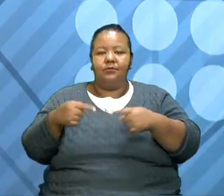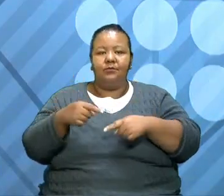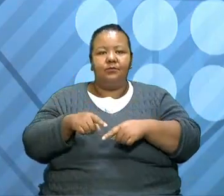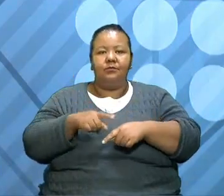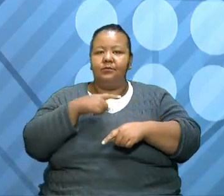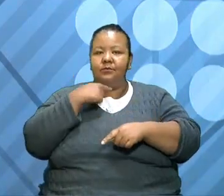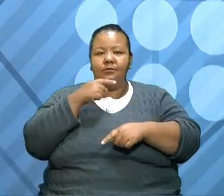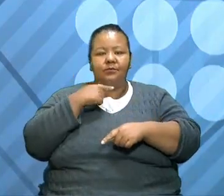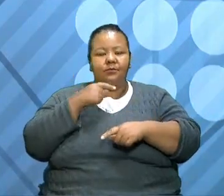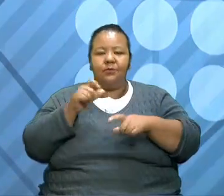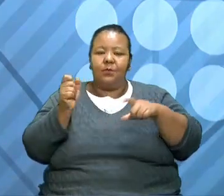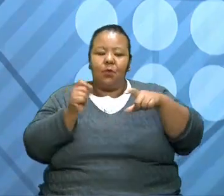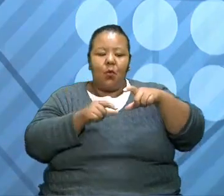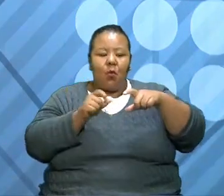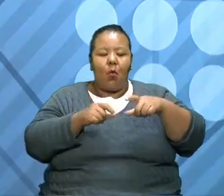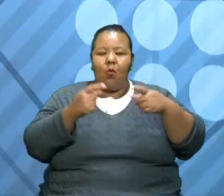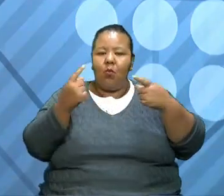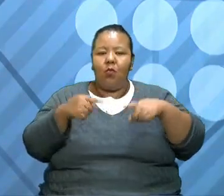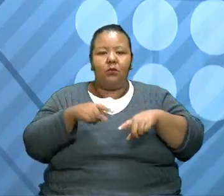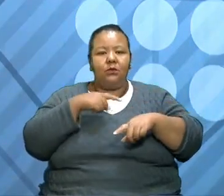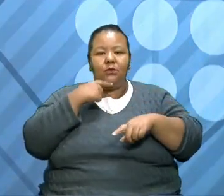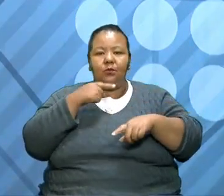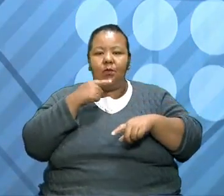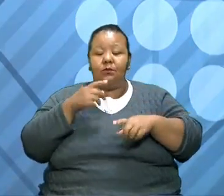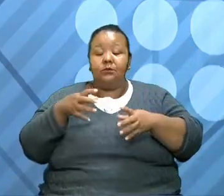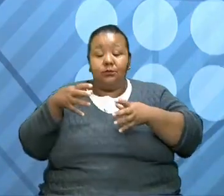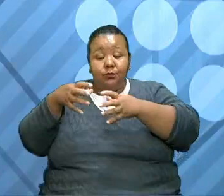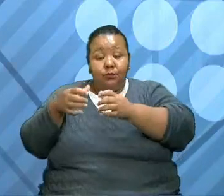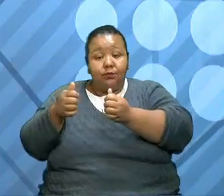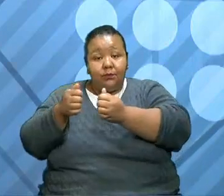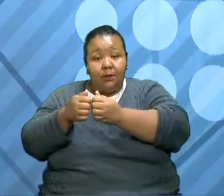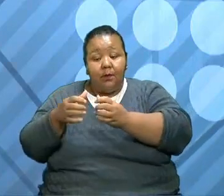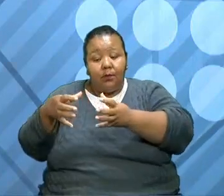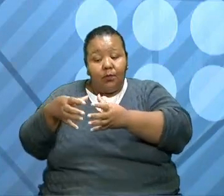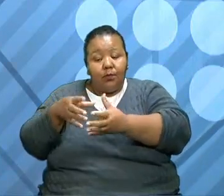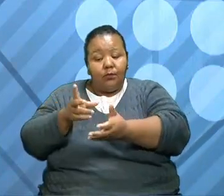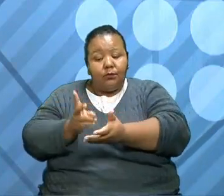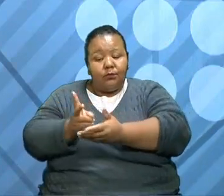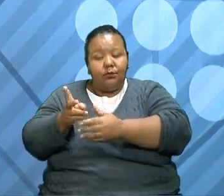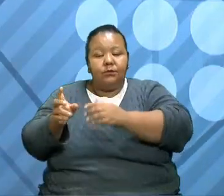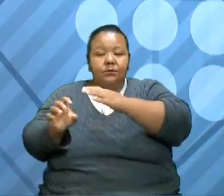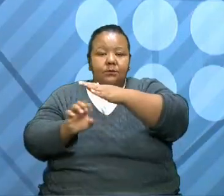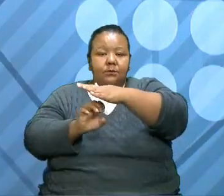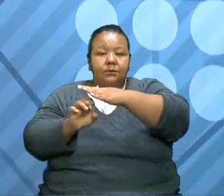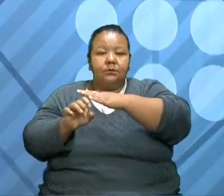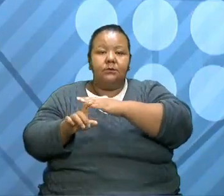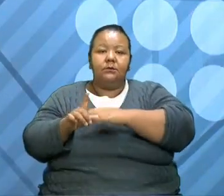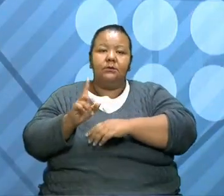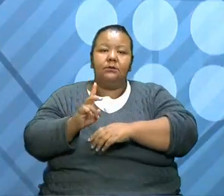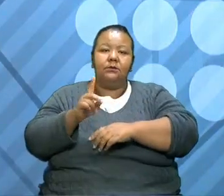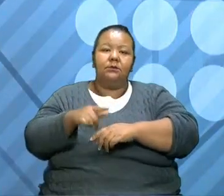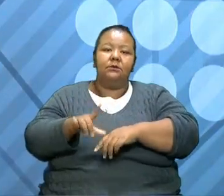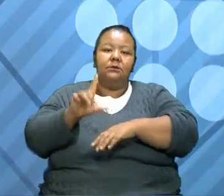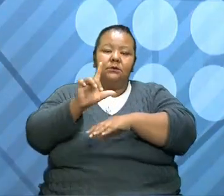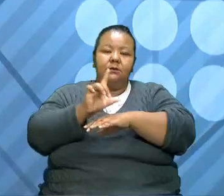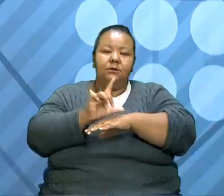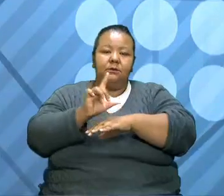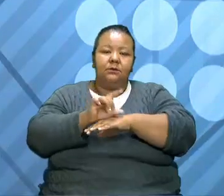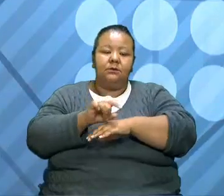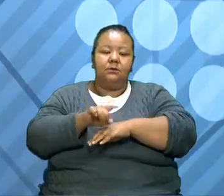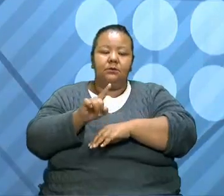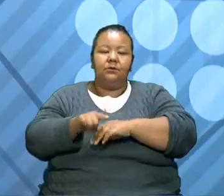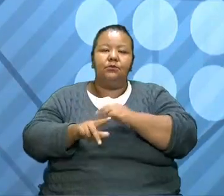Não pode fazer gol contra. Você está jogando junto com a empresa. Então, você tem que ter ali uma liderança, tem que ter